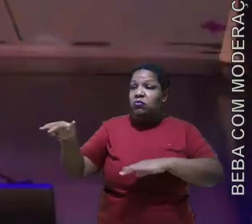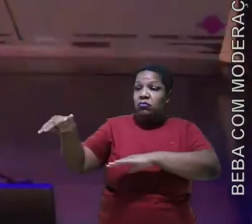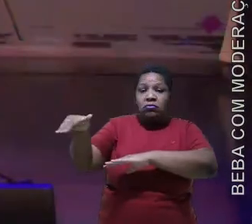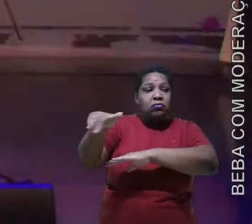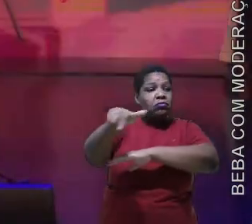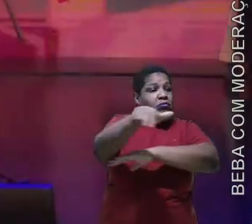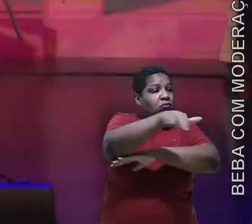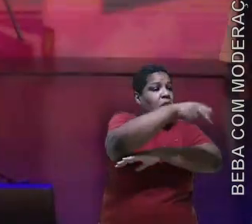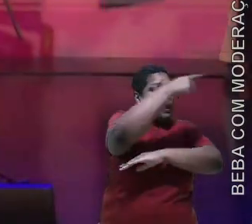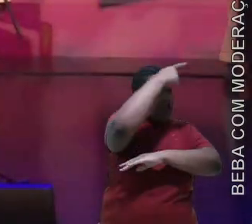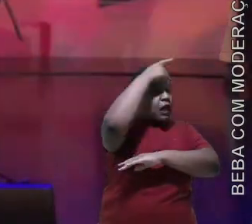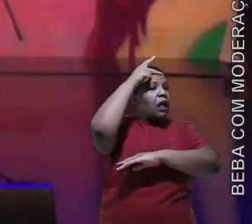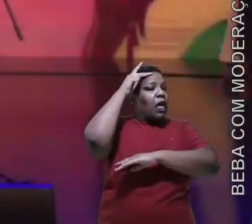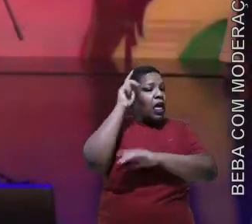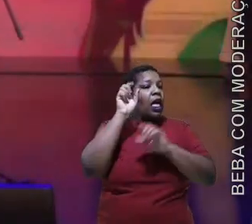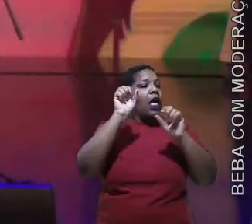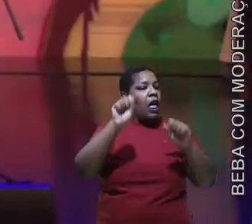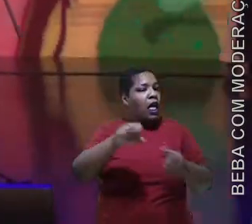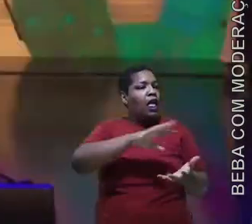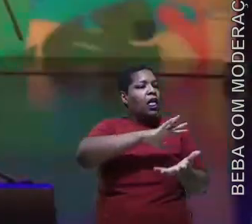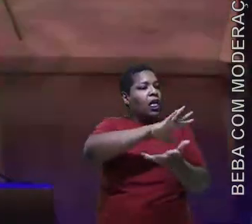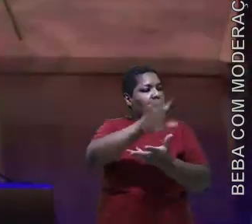E aí